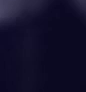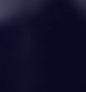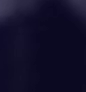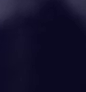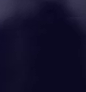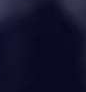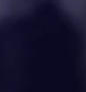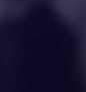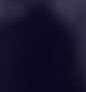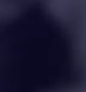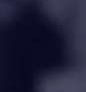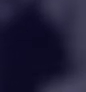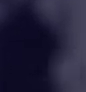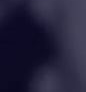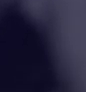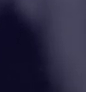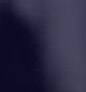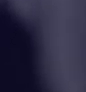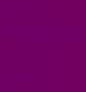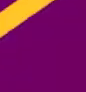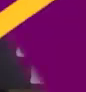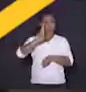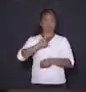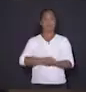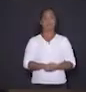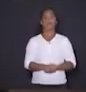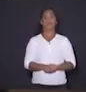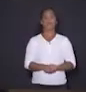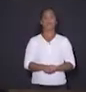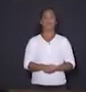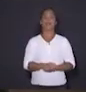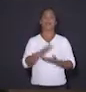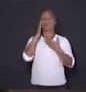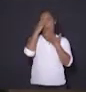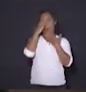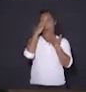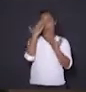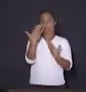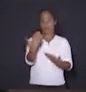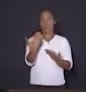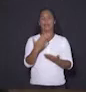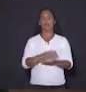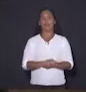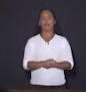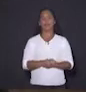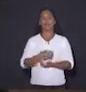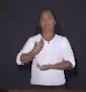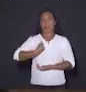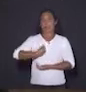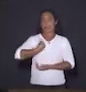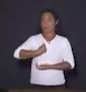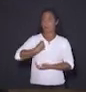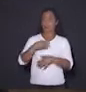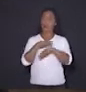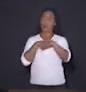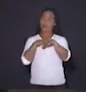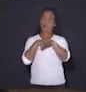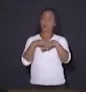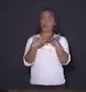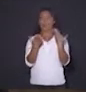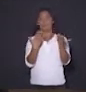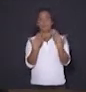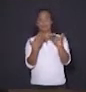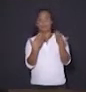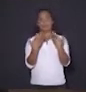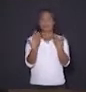receber veridiana alimonti bom muito obrigada também por estar aqui conversando com vocês e